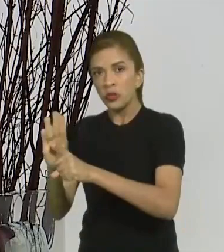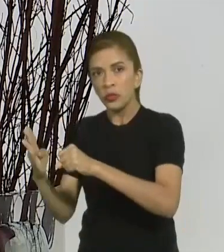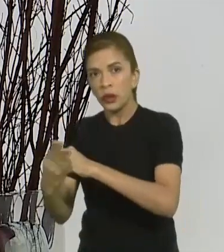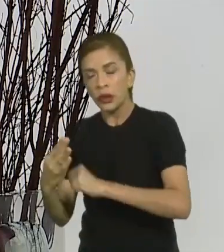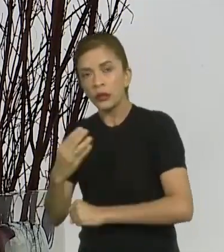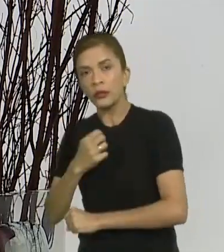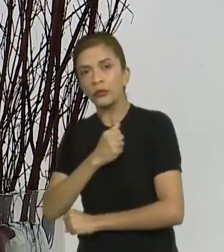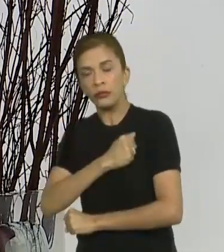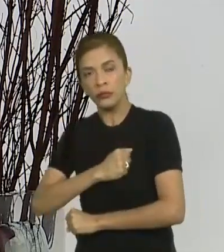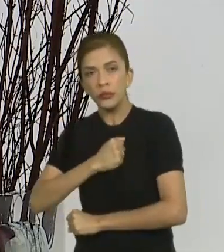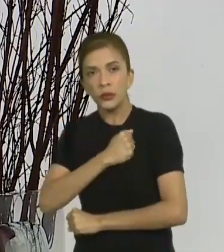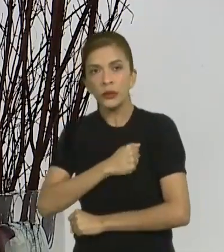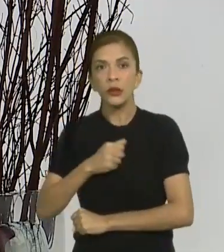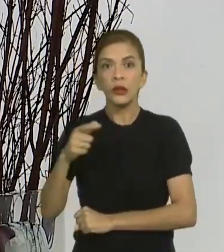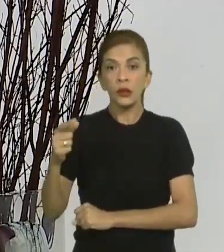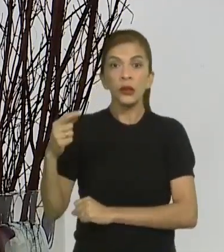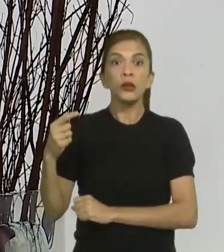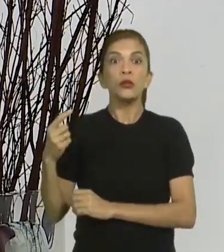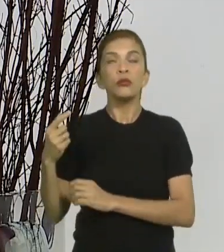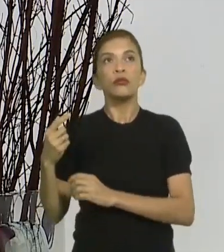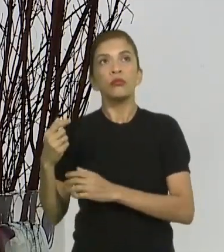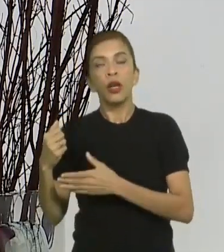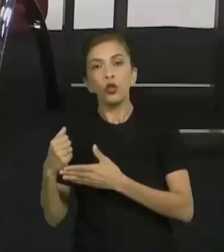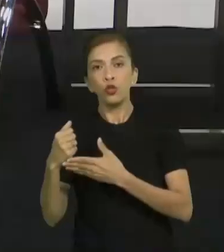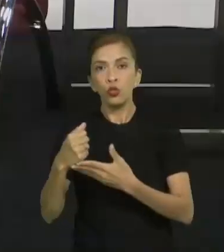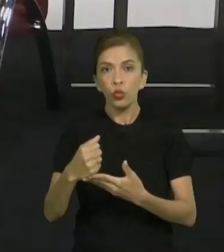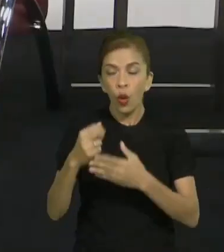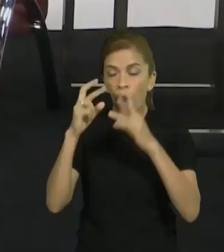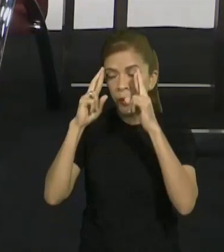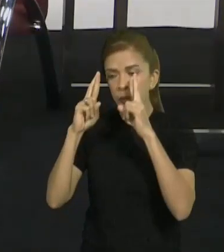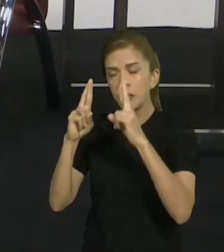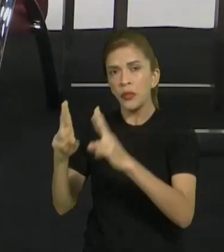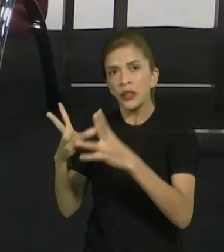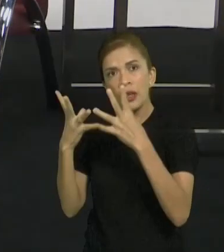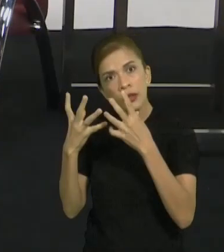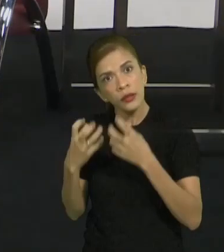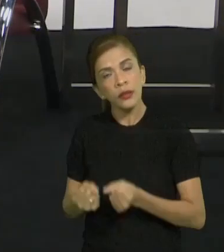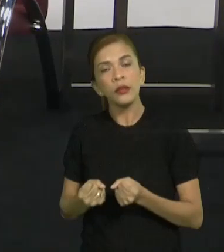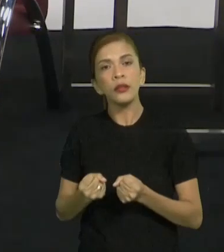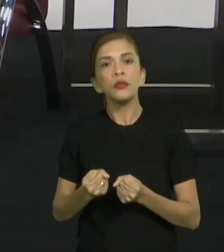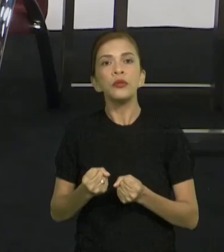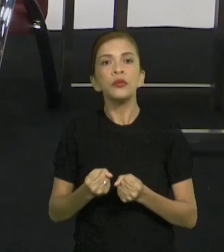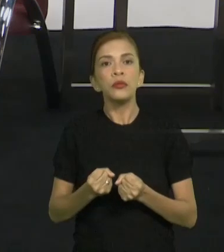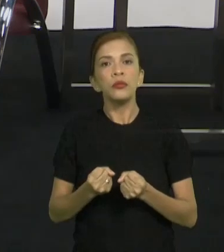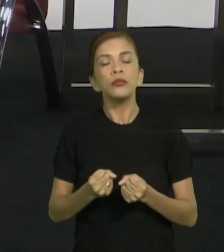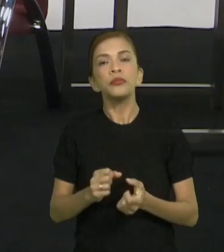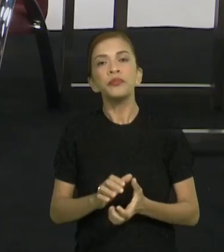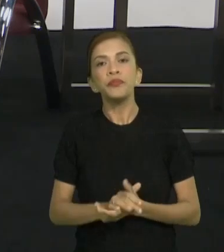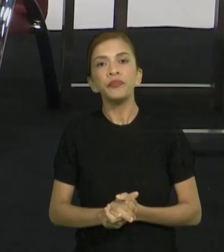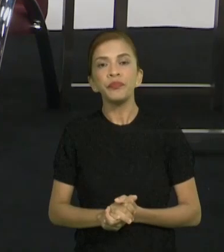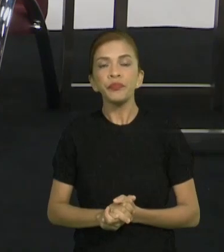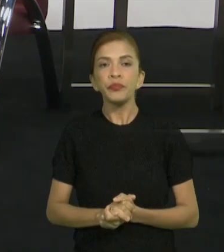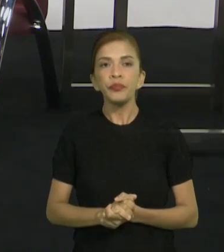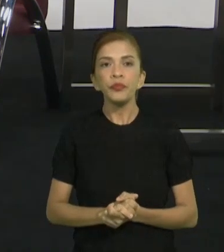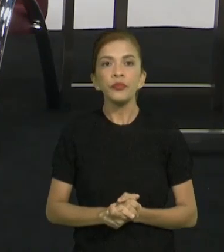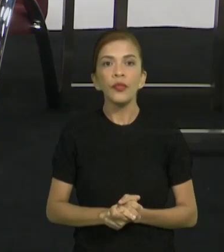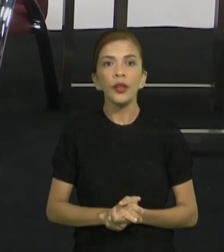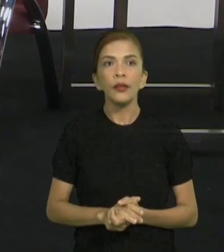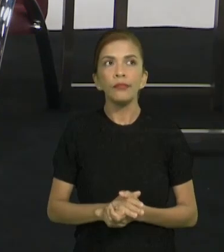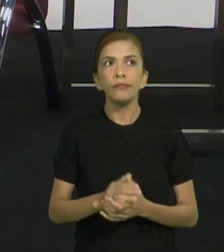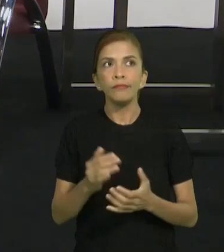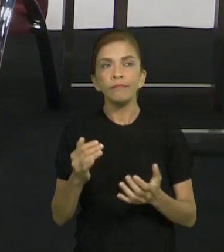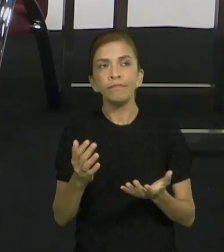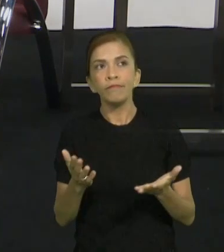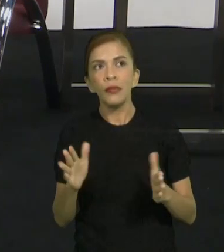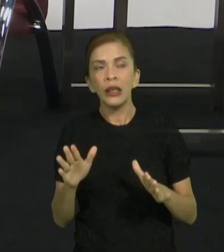ajudou com que as pessoas a respeitassem, isso, aceitassem ou escutassem, já a juventude meio